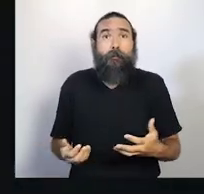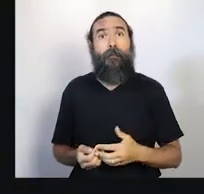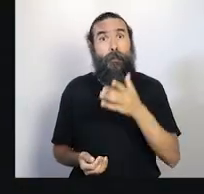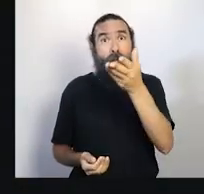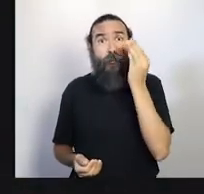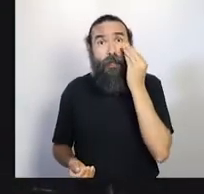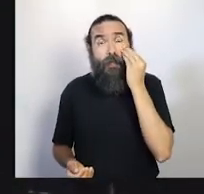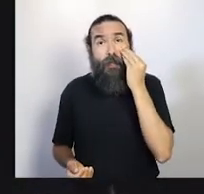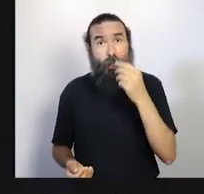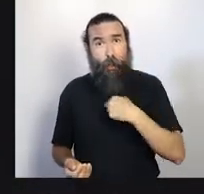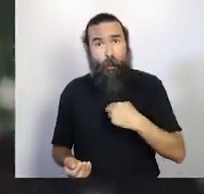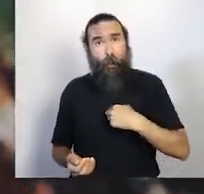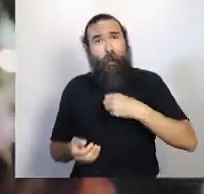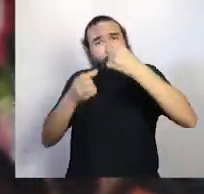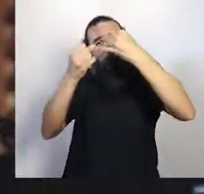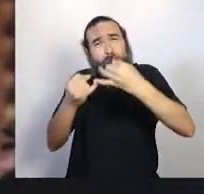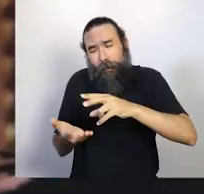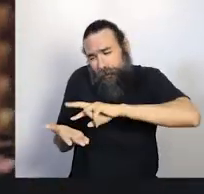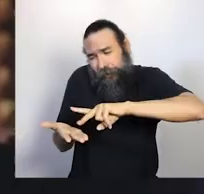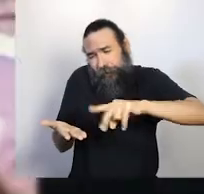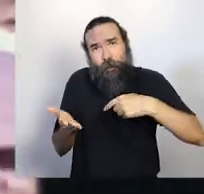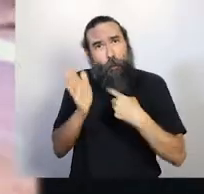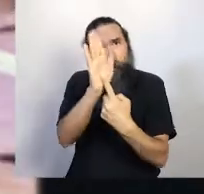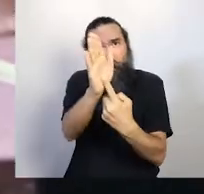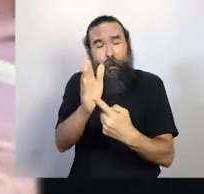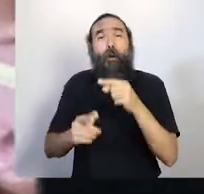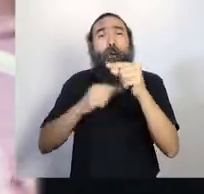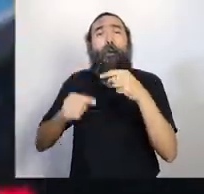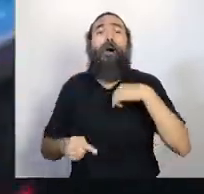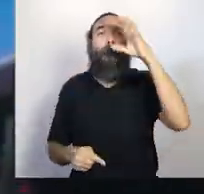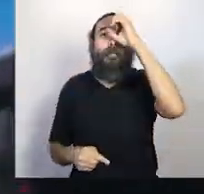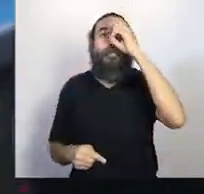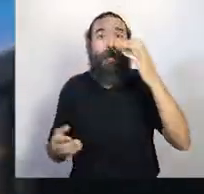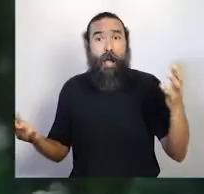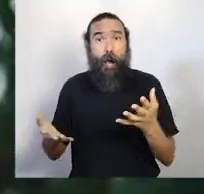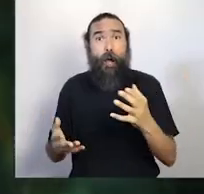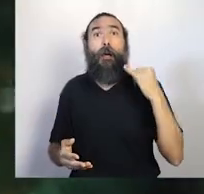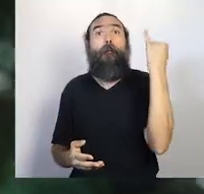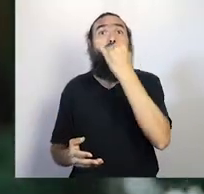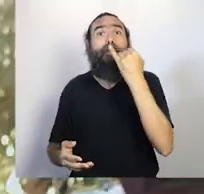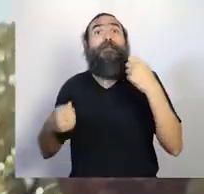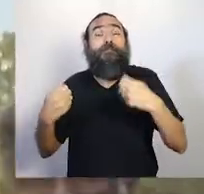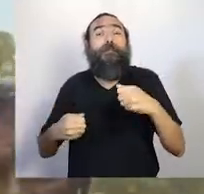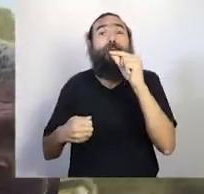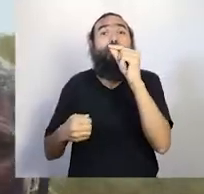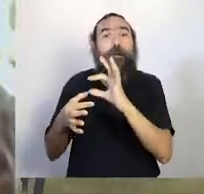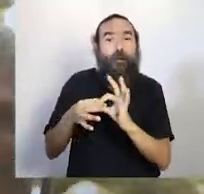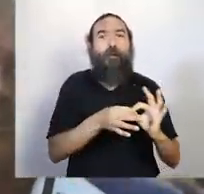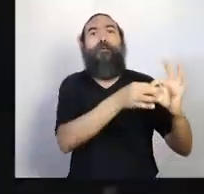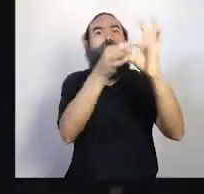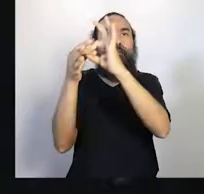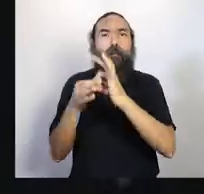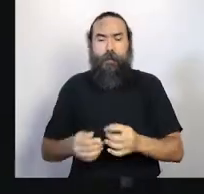Então, olha o tanto de coisa que eu te contei agora. E se tem um trem que eu aprendi foi que nas horas de maior precisão, a gente tem que